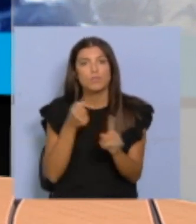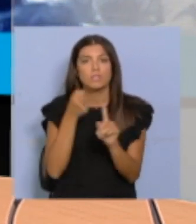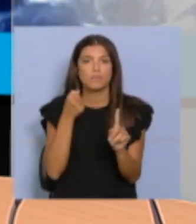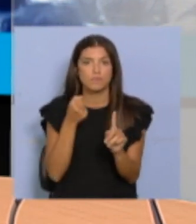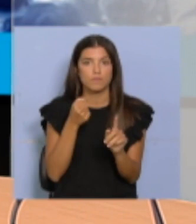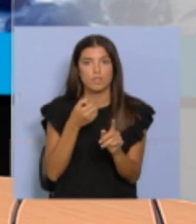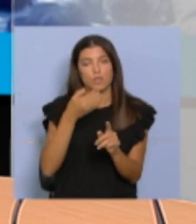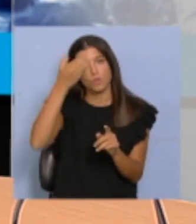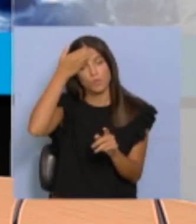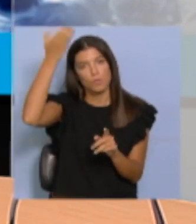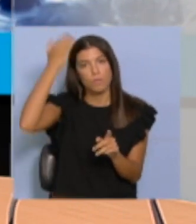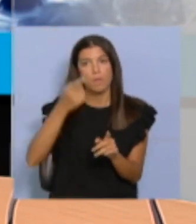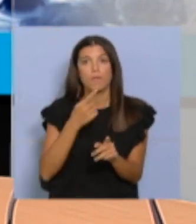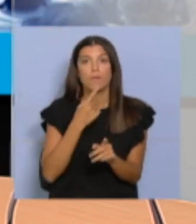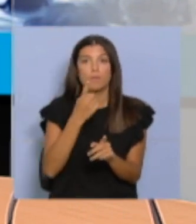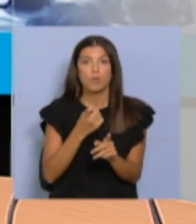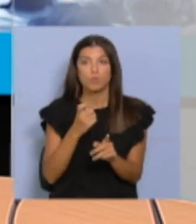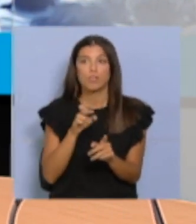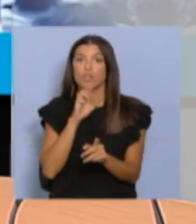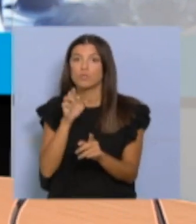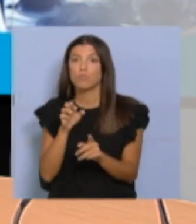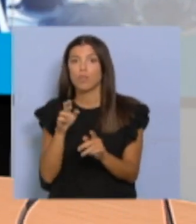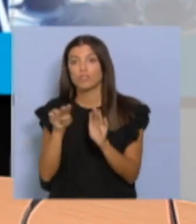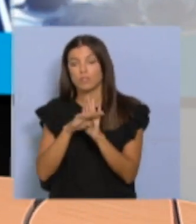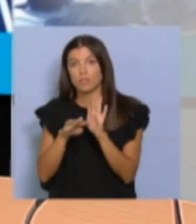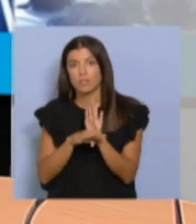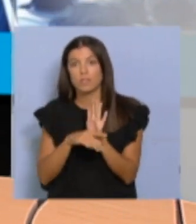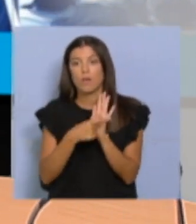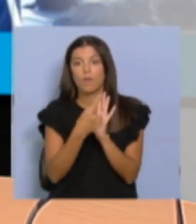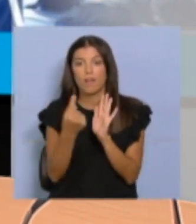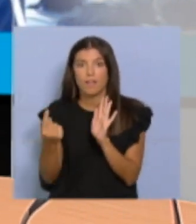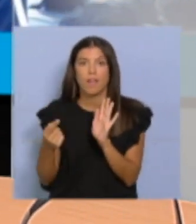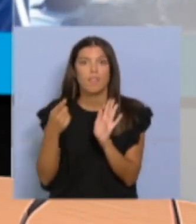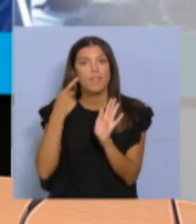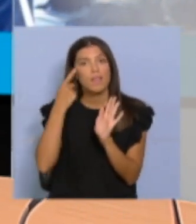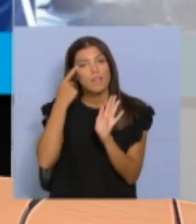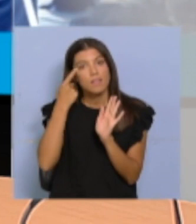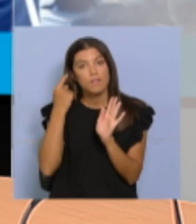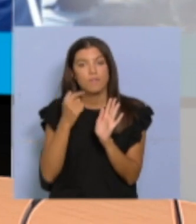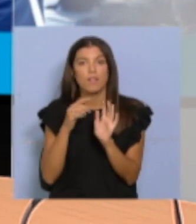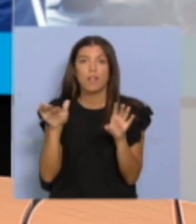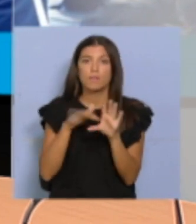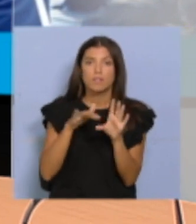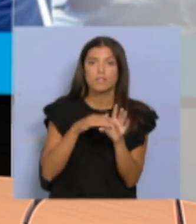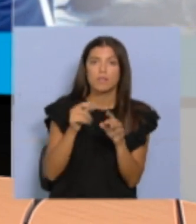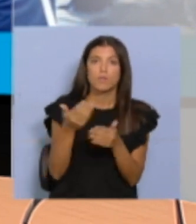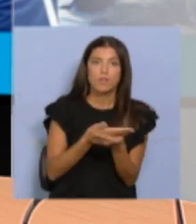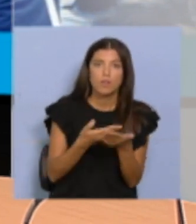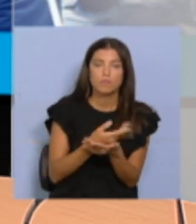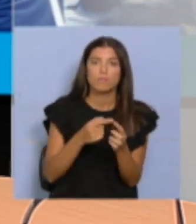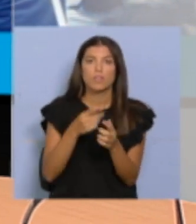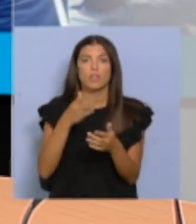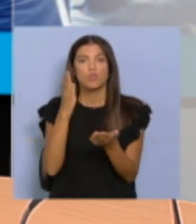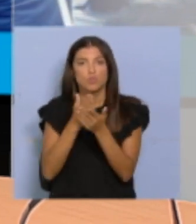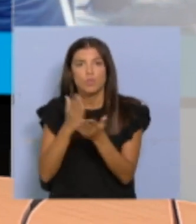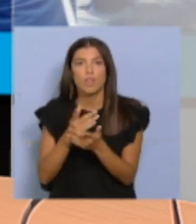Perguntas que vão conhecer respostas neste programa, em cada quinta-feira, através da participação de economistas, estudantes ou profissionais